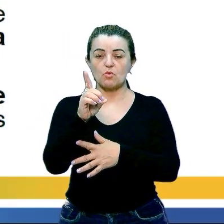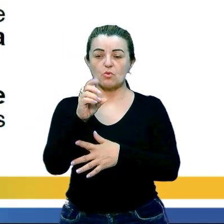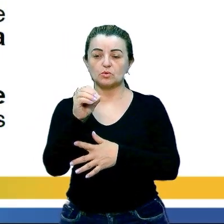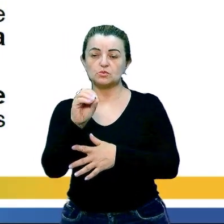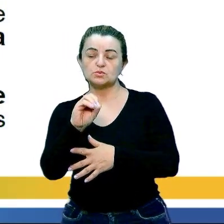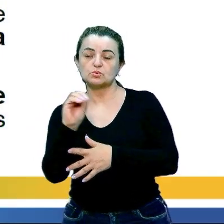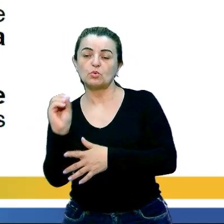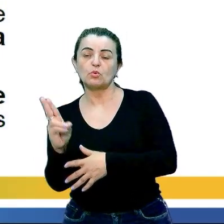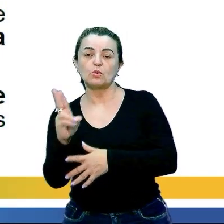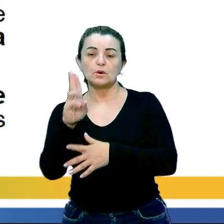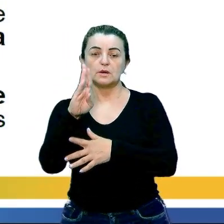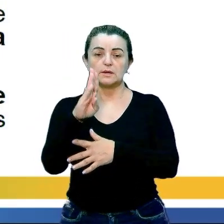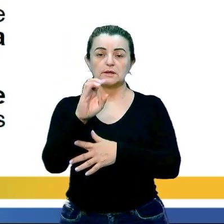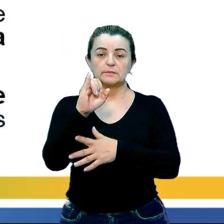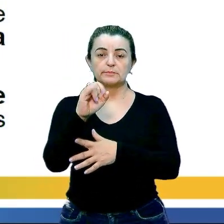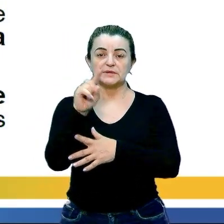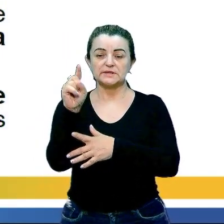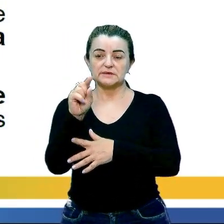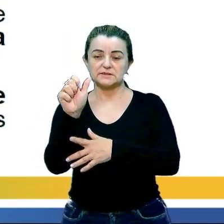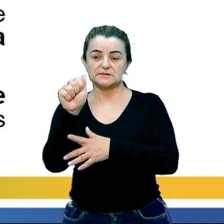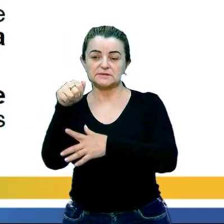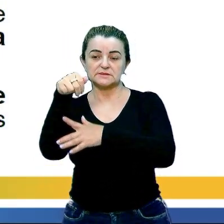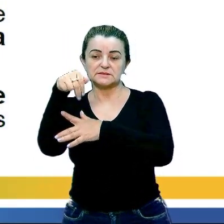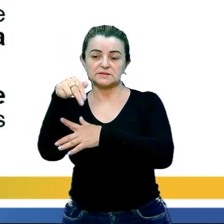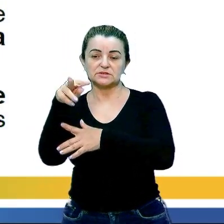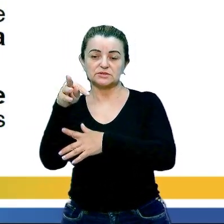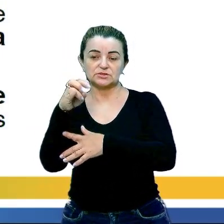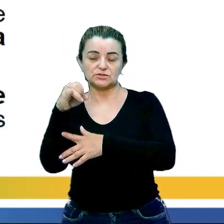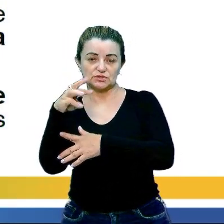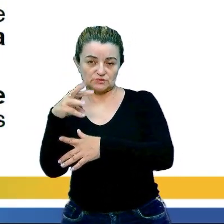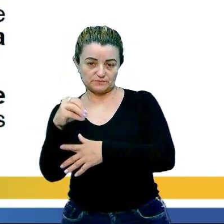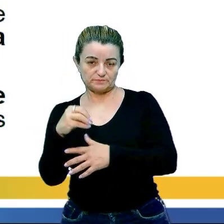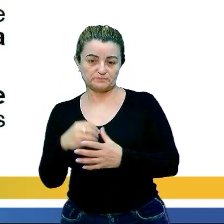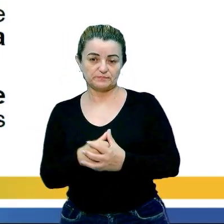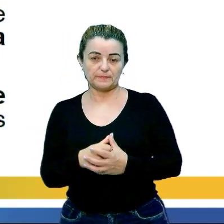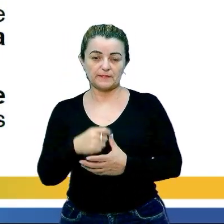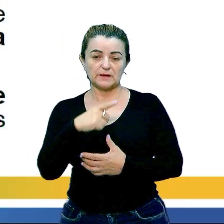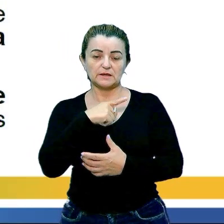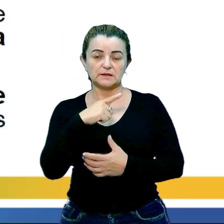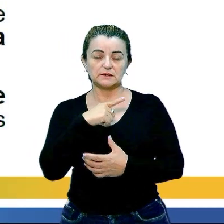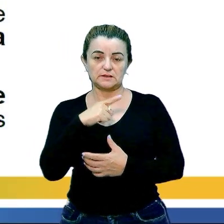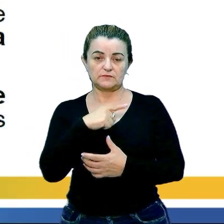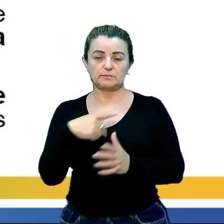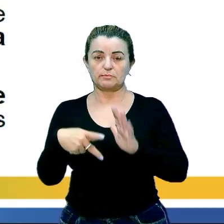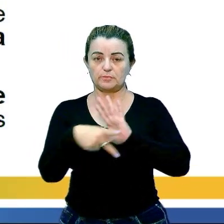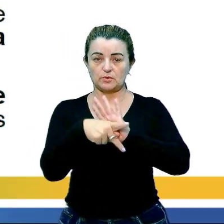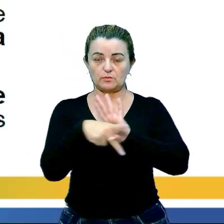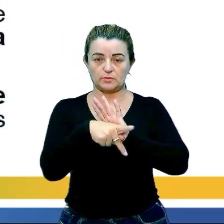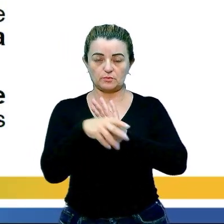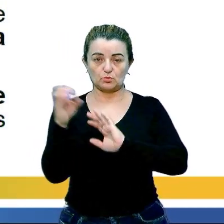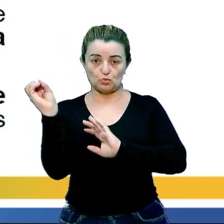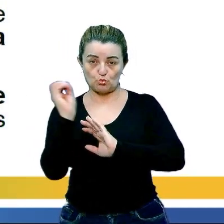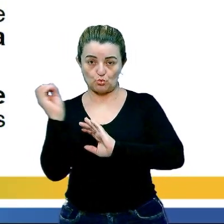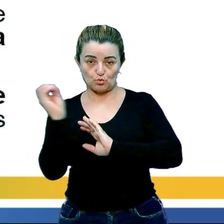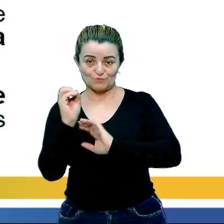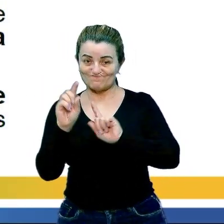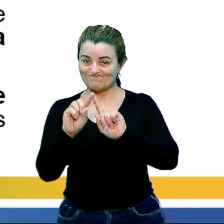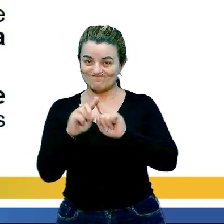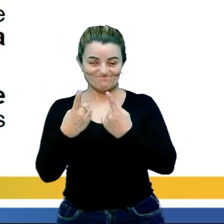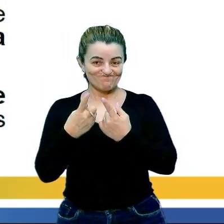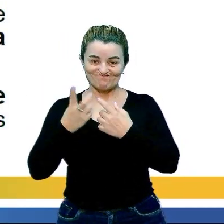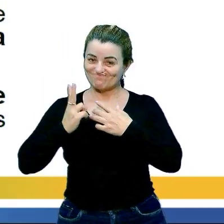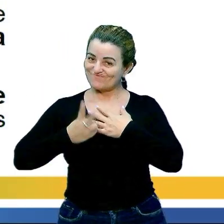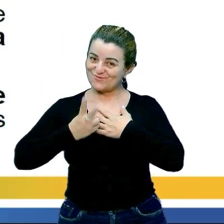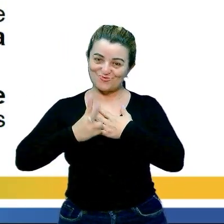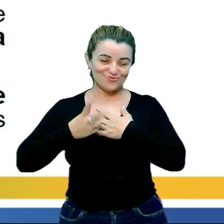parte oriental ainda se manteve por mais tempo, né, organizada em forma de Império do Oriente, mas eles não resistiram,